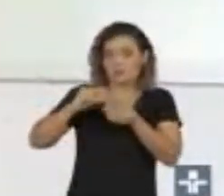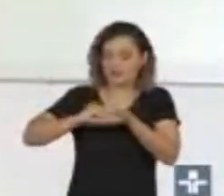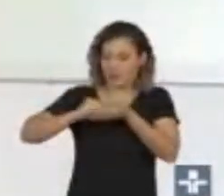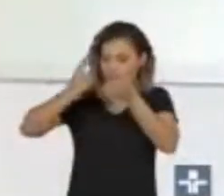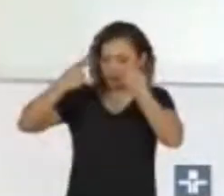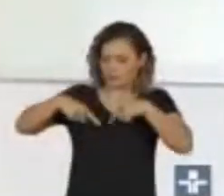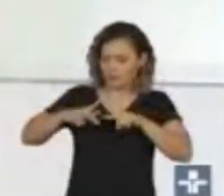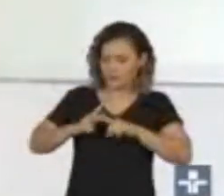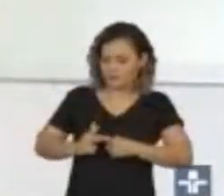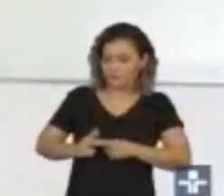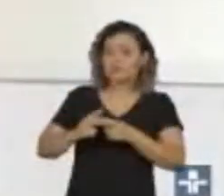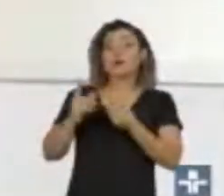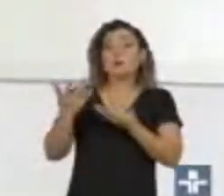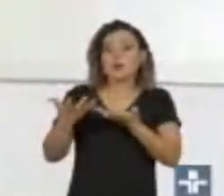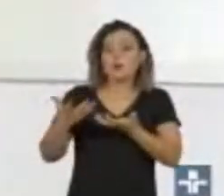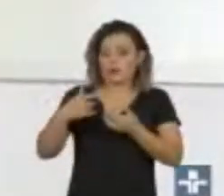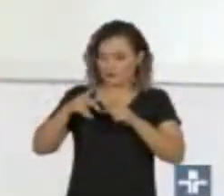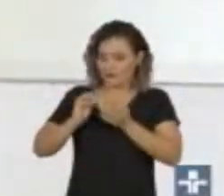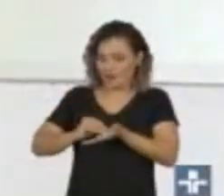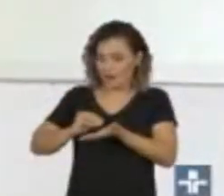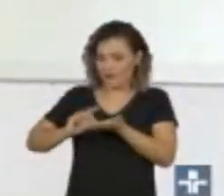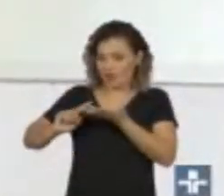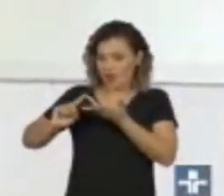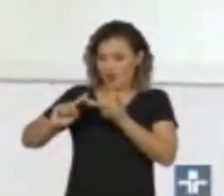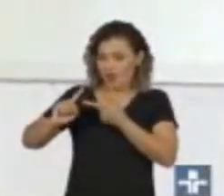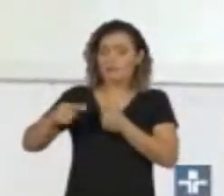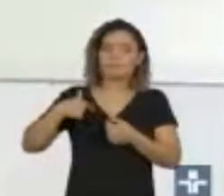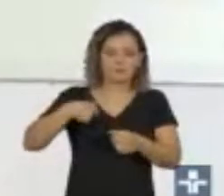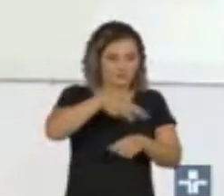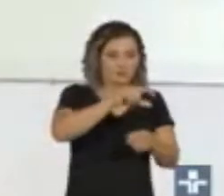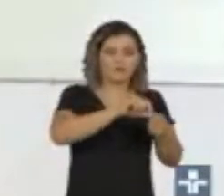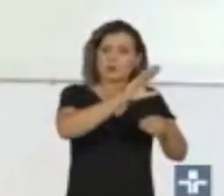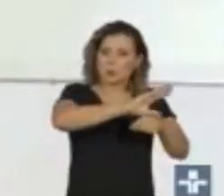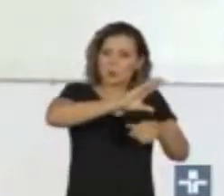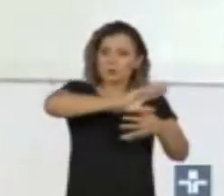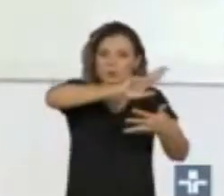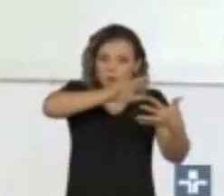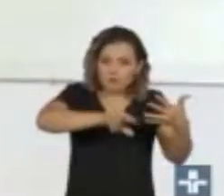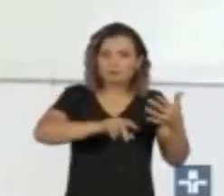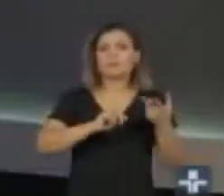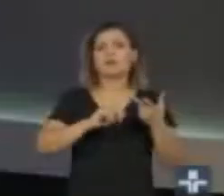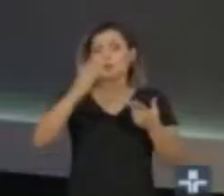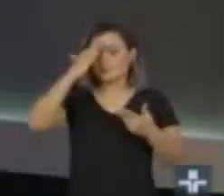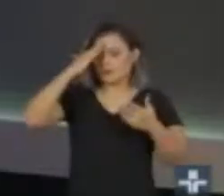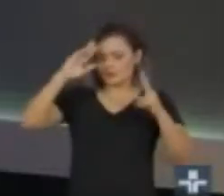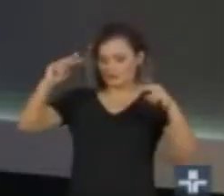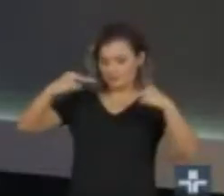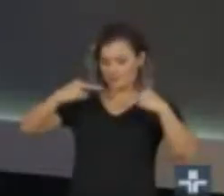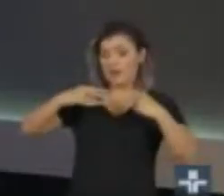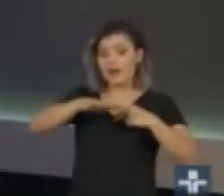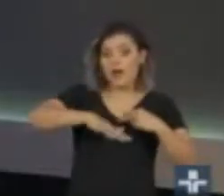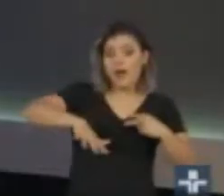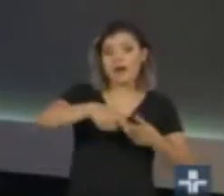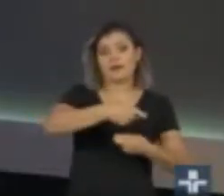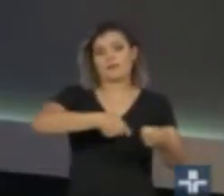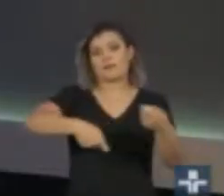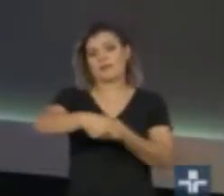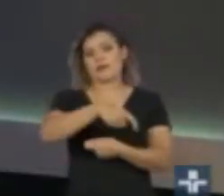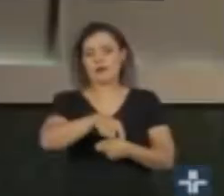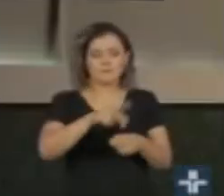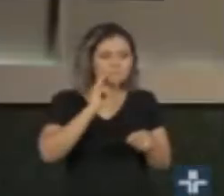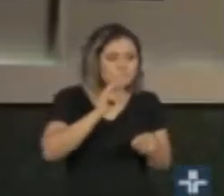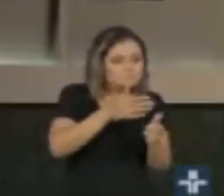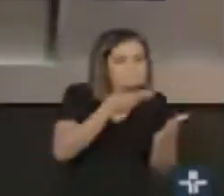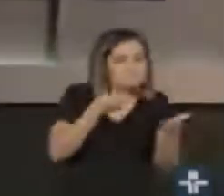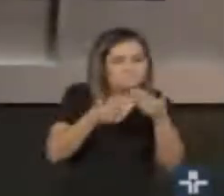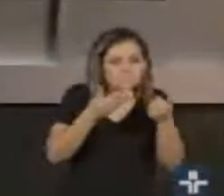você, para buscar um aprimoramento, né? Entender o que está acontecendo no mercado. Então, acompanhar